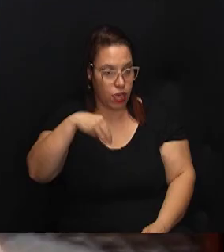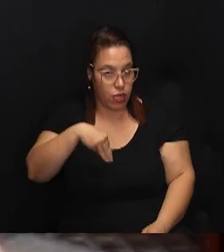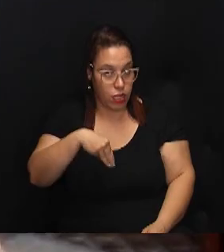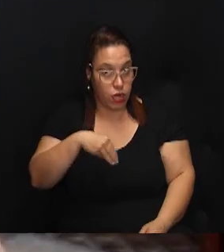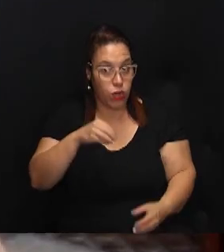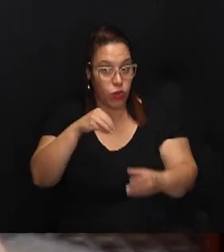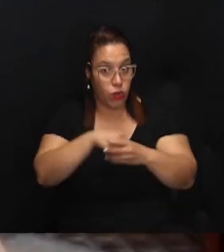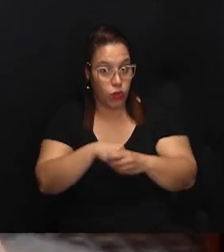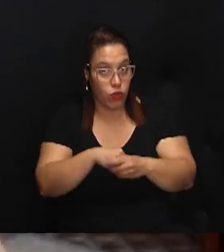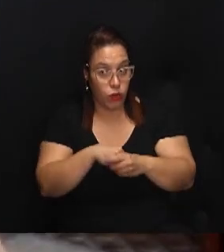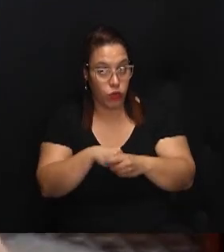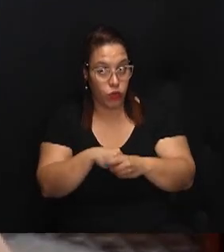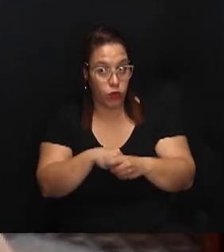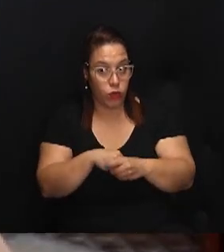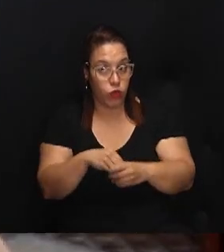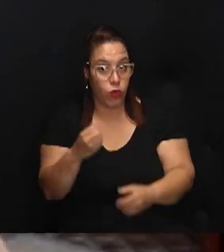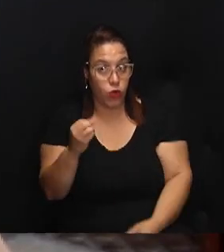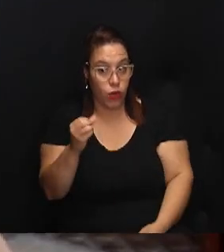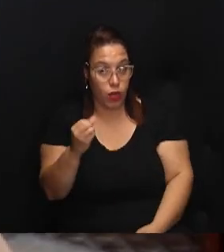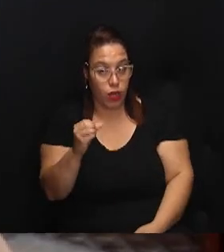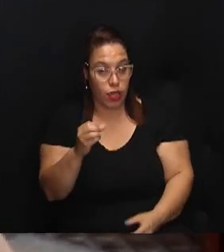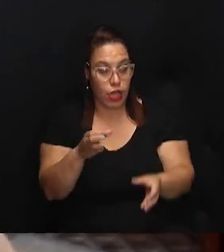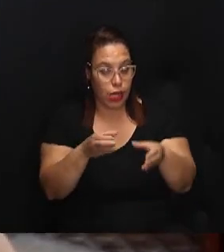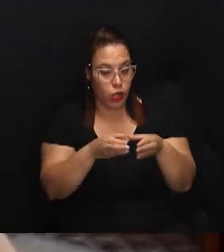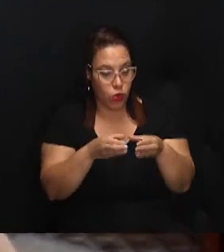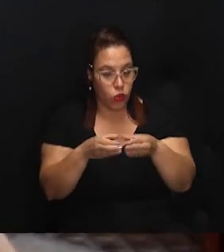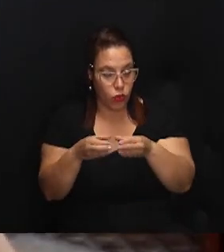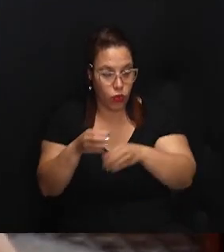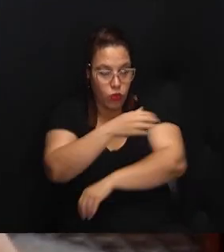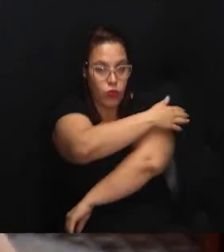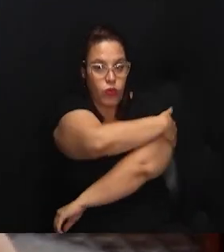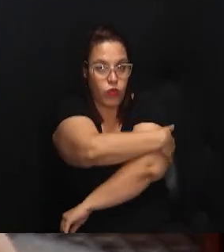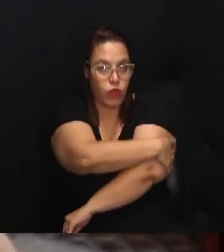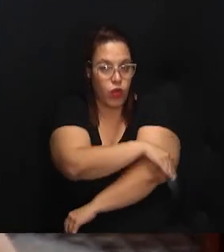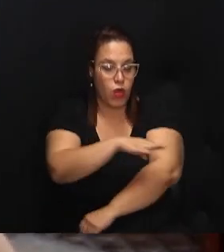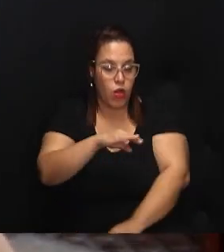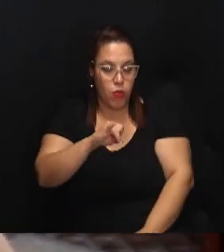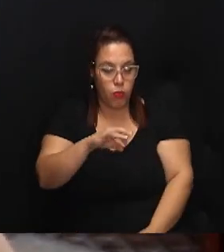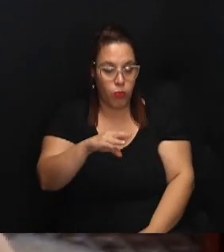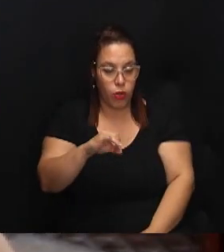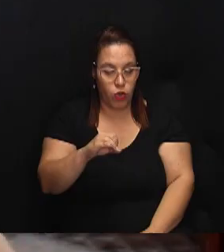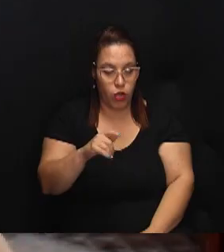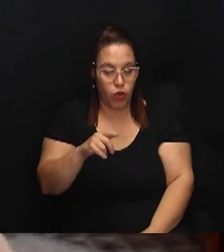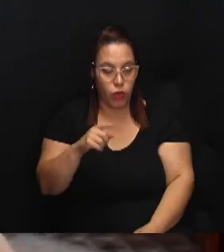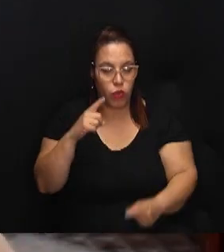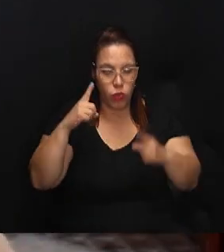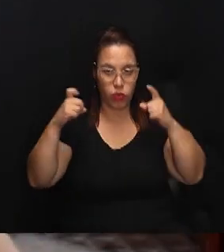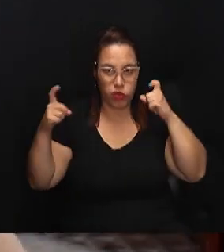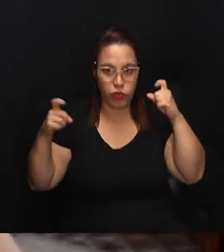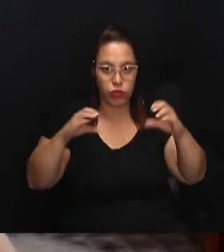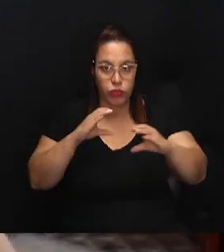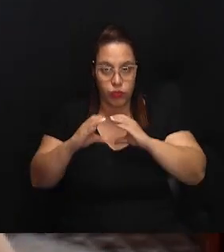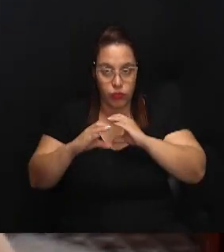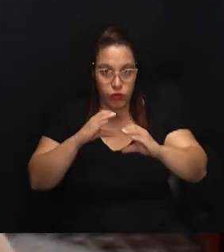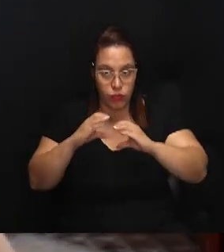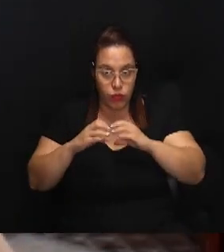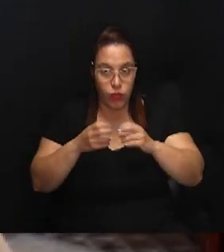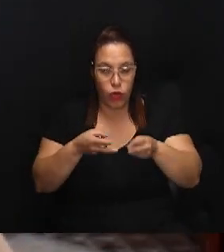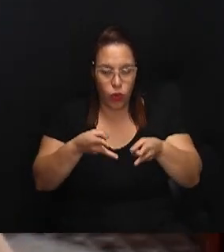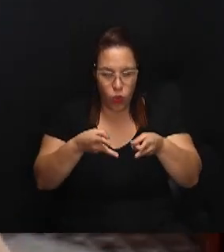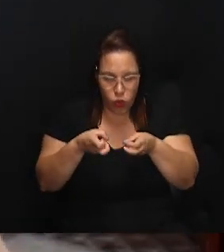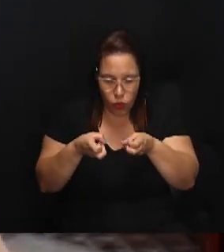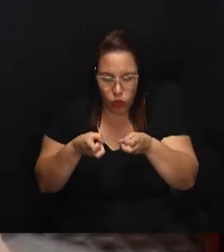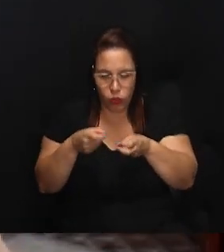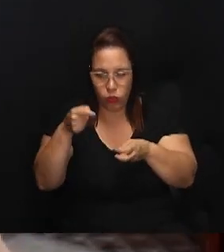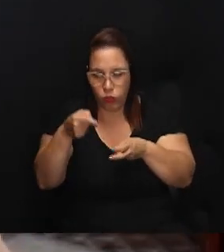brasileira, e dentro da nossa equipe nós tínhamos 6 grupos. O grupo de bioacústica, que é o meu grupo, o grupo que eu